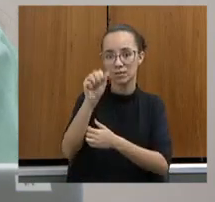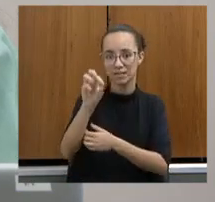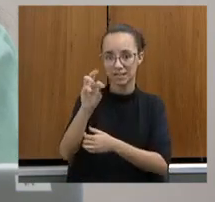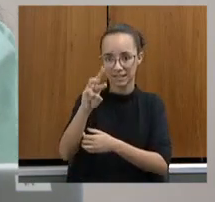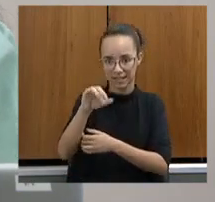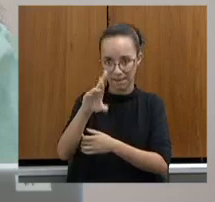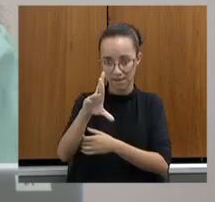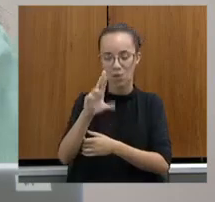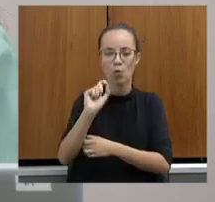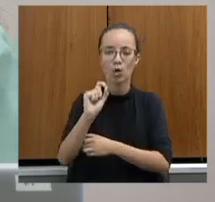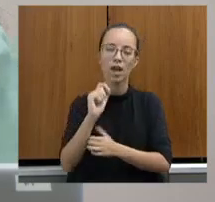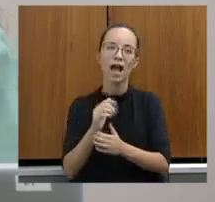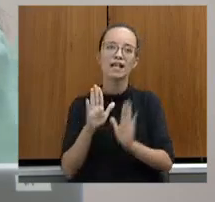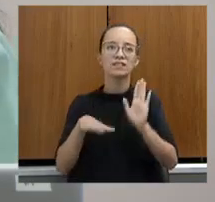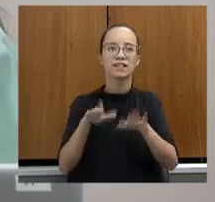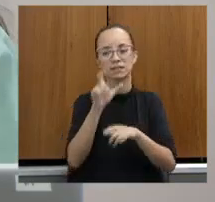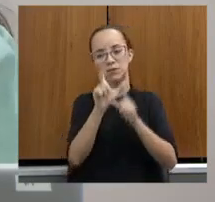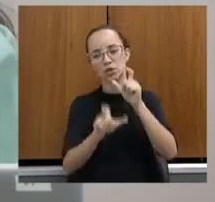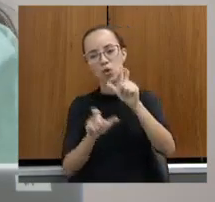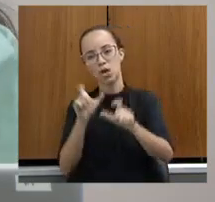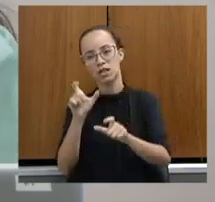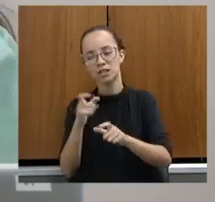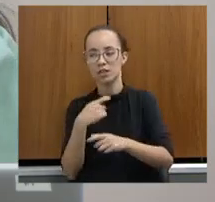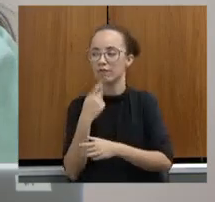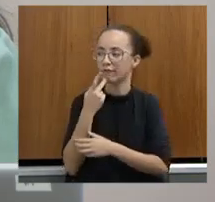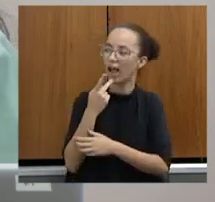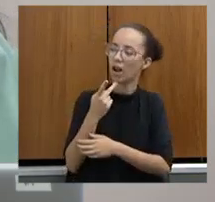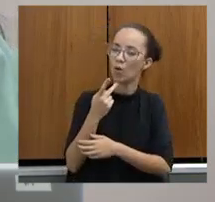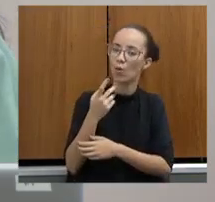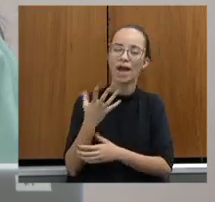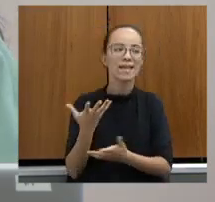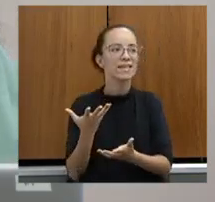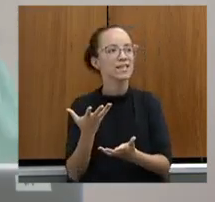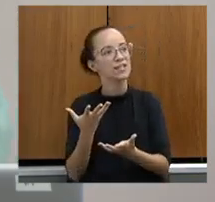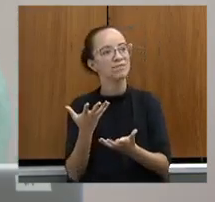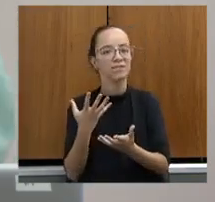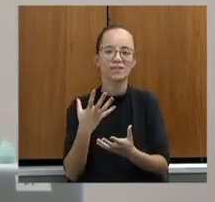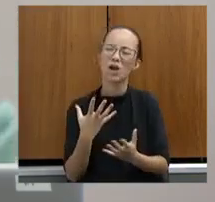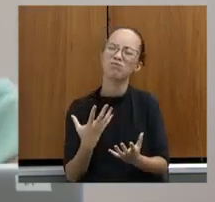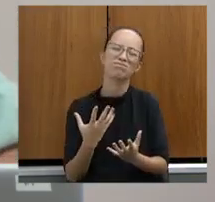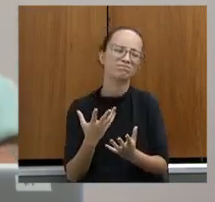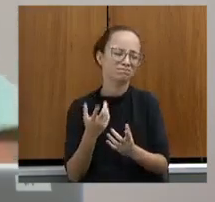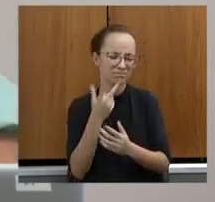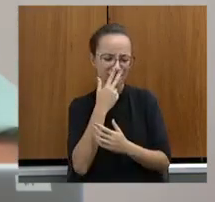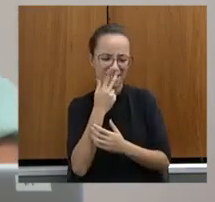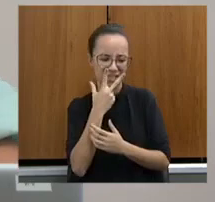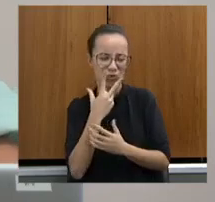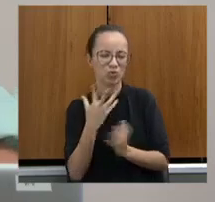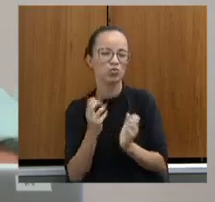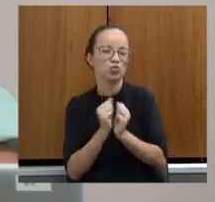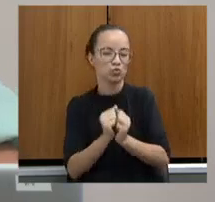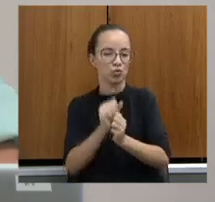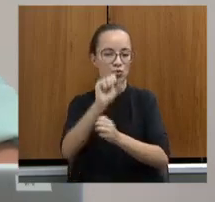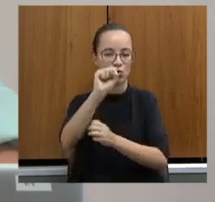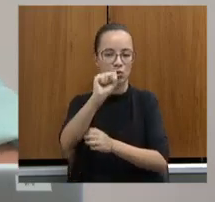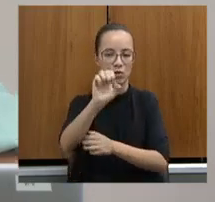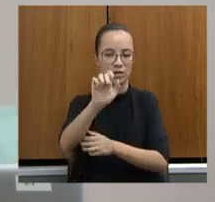as pessoas é porque eu me sinto meio parte dessa voz sabe mas é